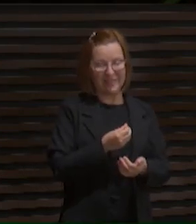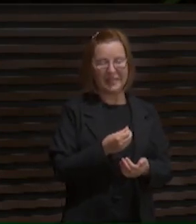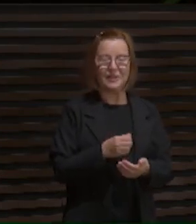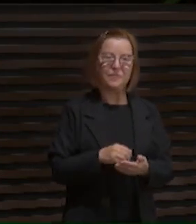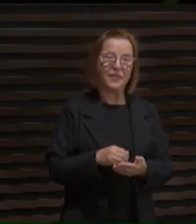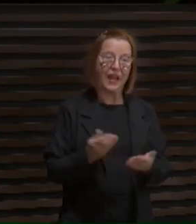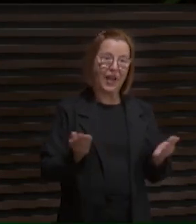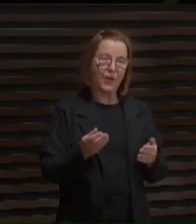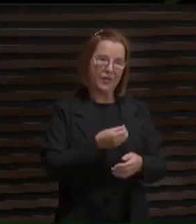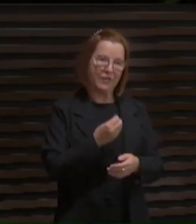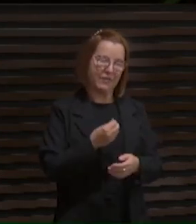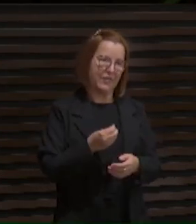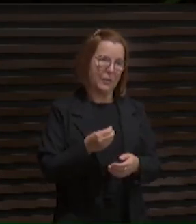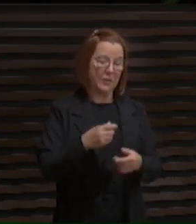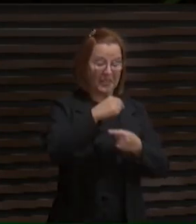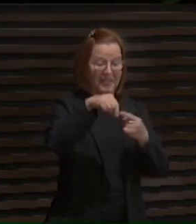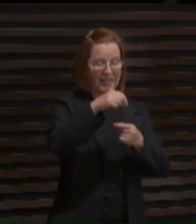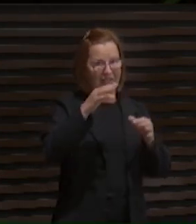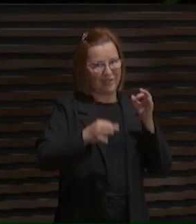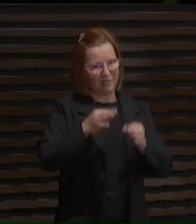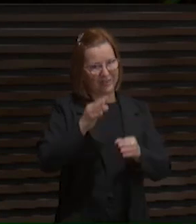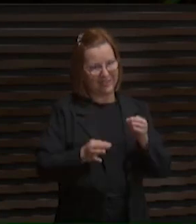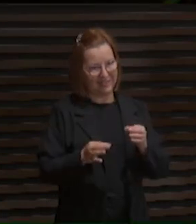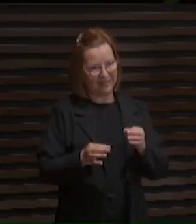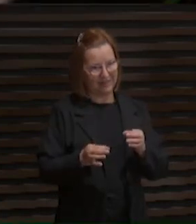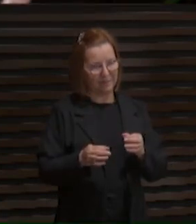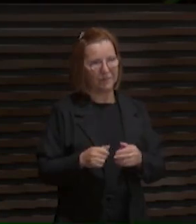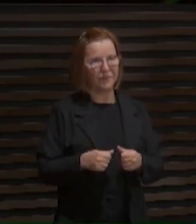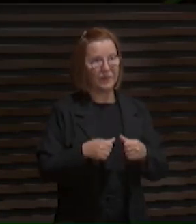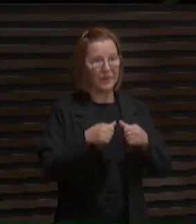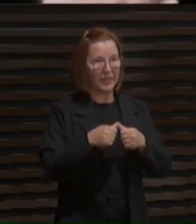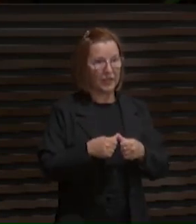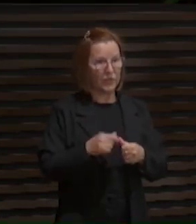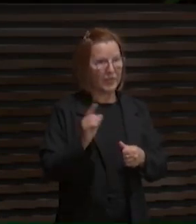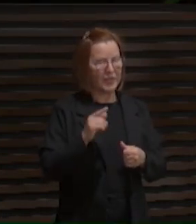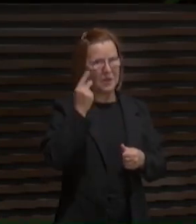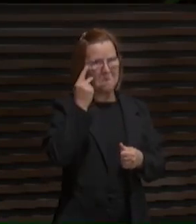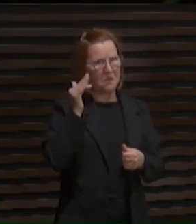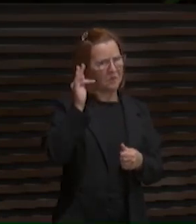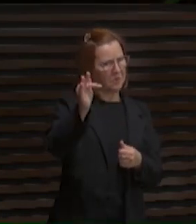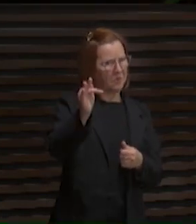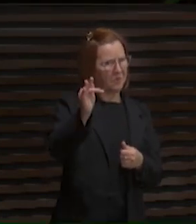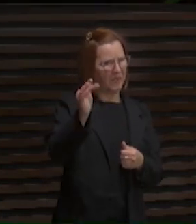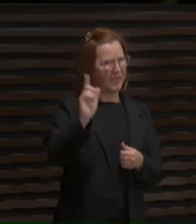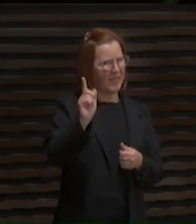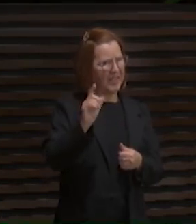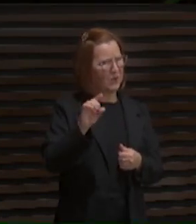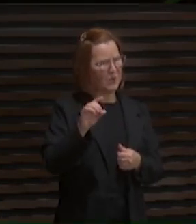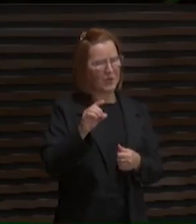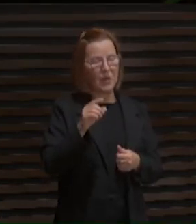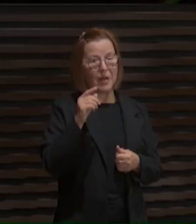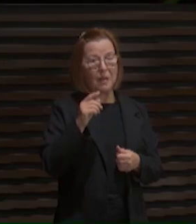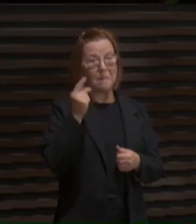e em justiça. Isso é uma realidade, isso não é para o futuro. Isso não é só quando o nosso corpo for glorificado. Isso